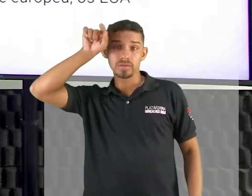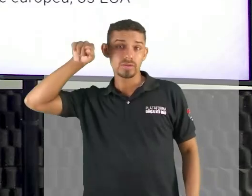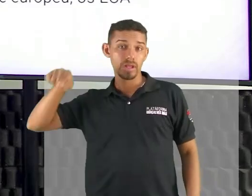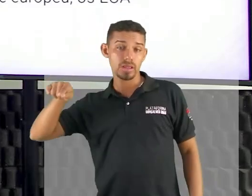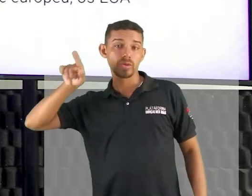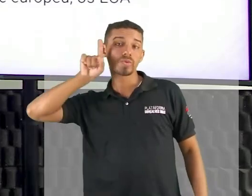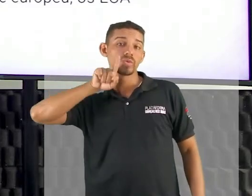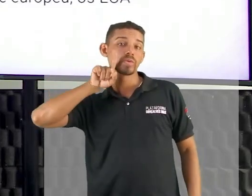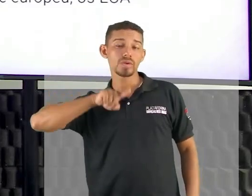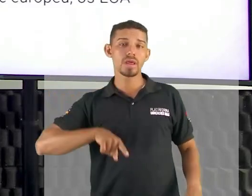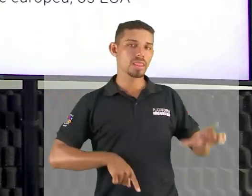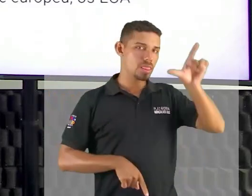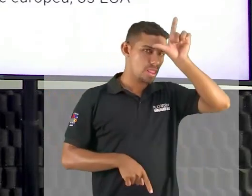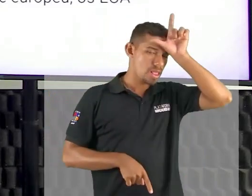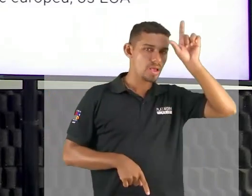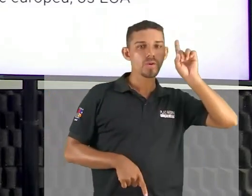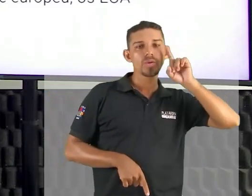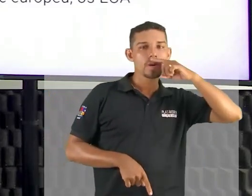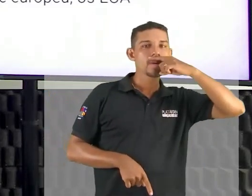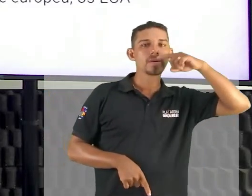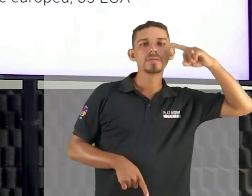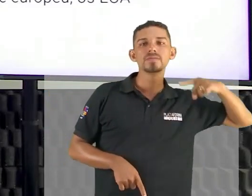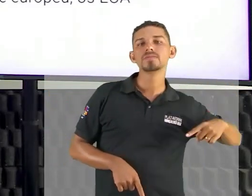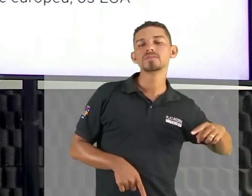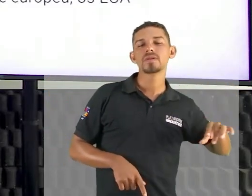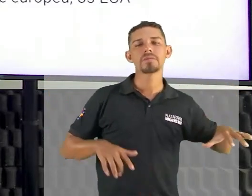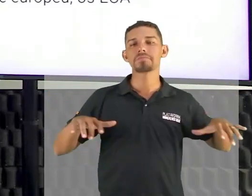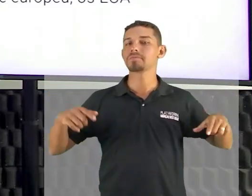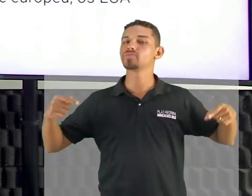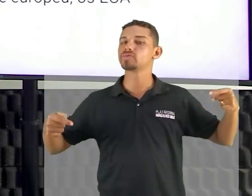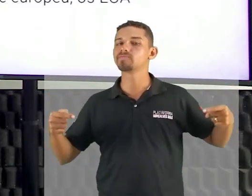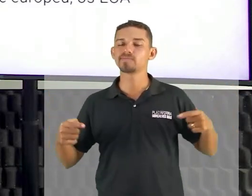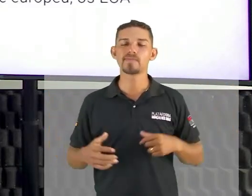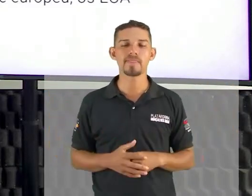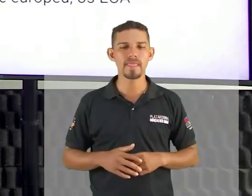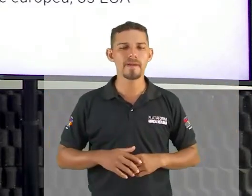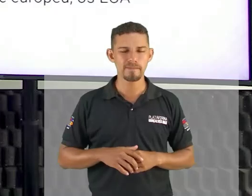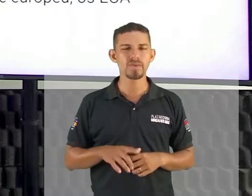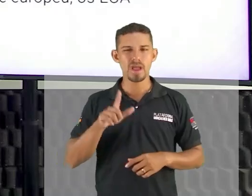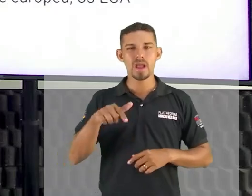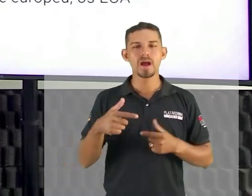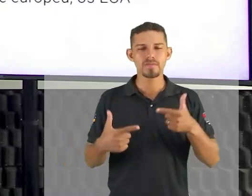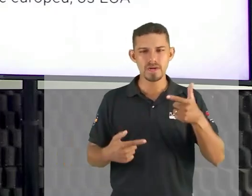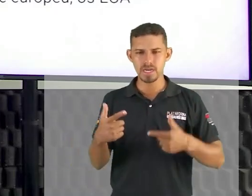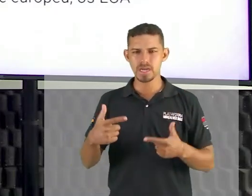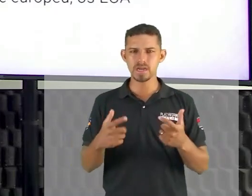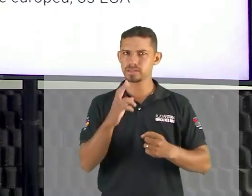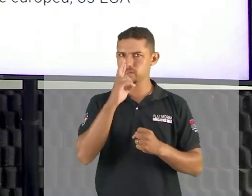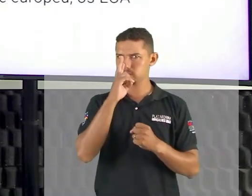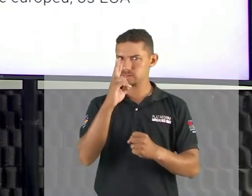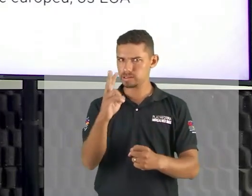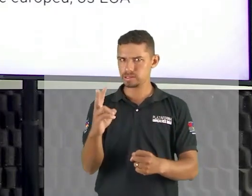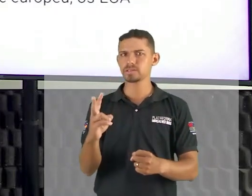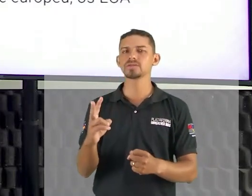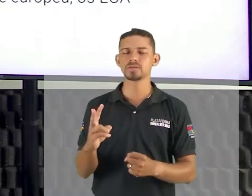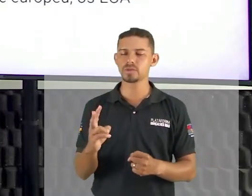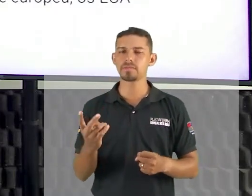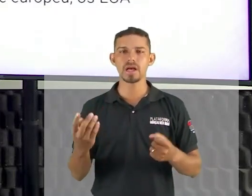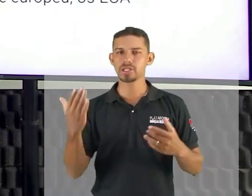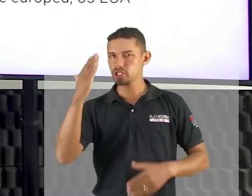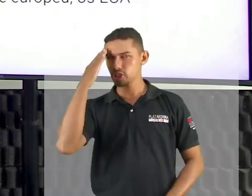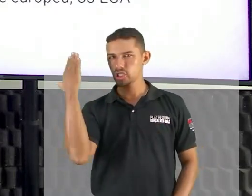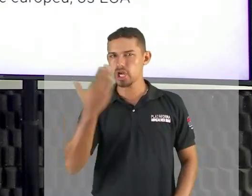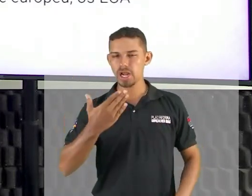também da antiga União Soviética, né, possa ser concluída. Então essa guerra, de fato, é uma guerra bem quente, mas é uma guerra que não há